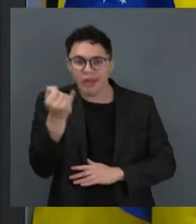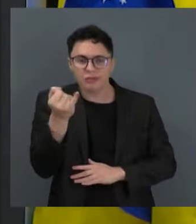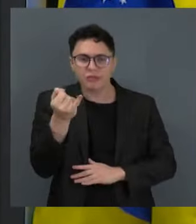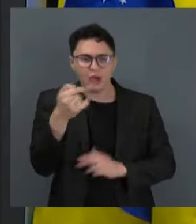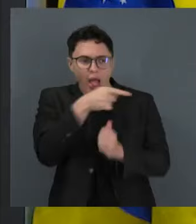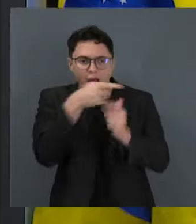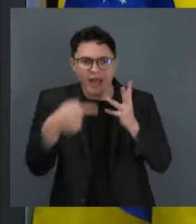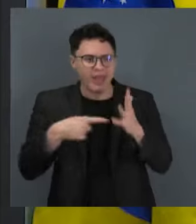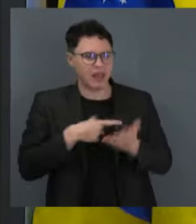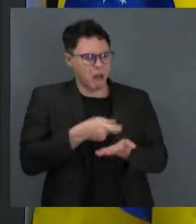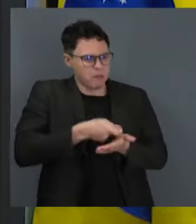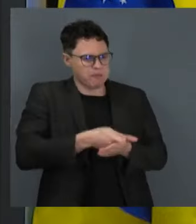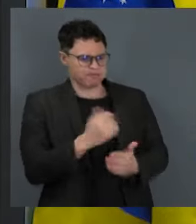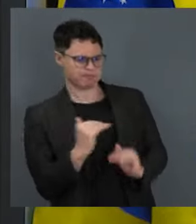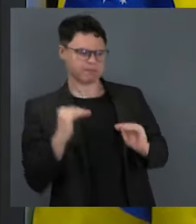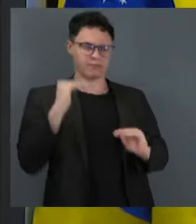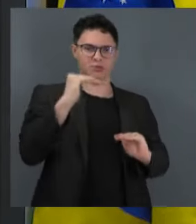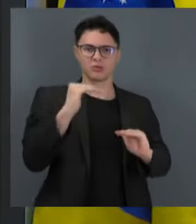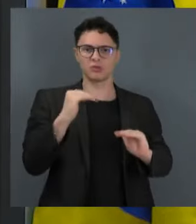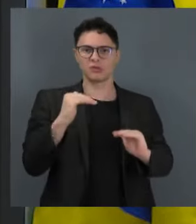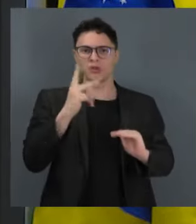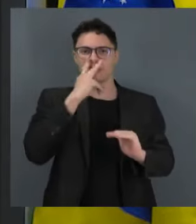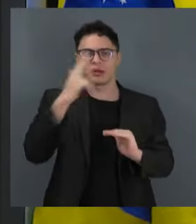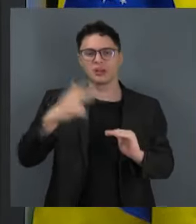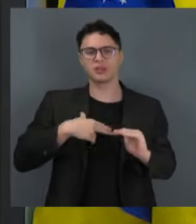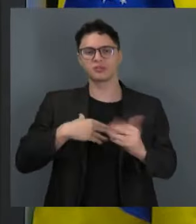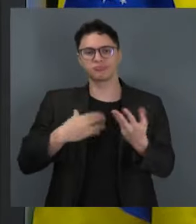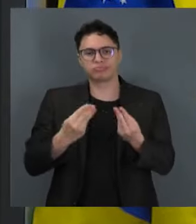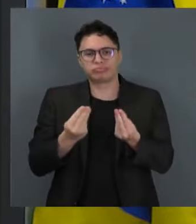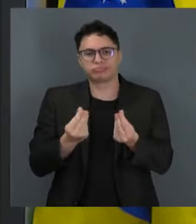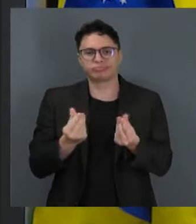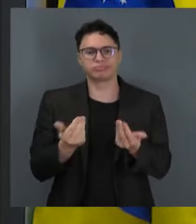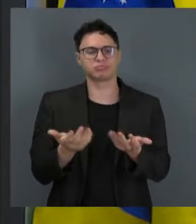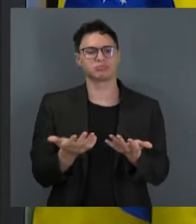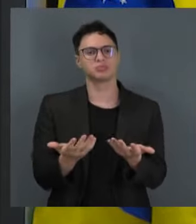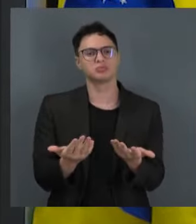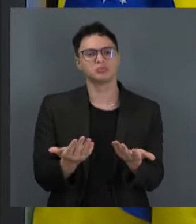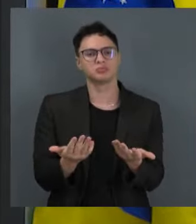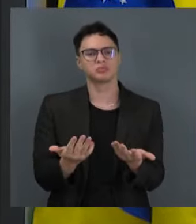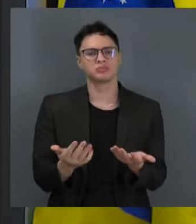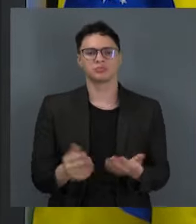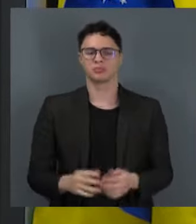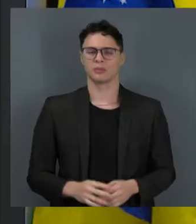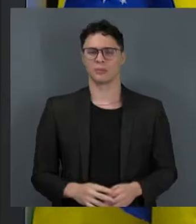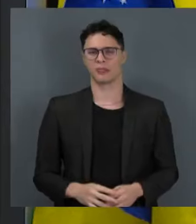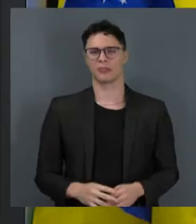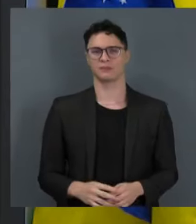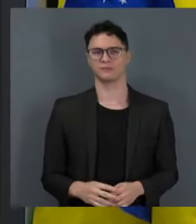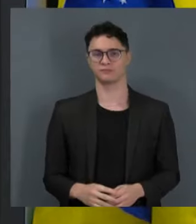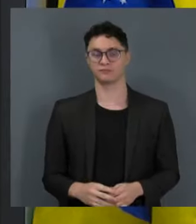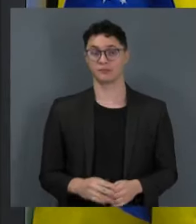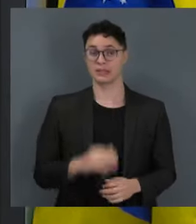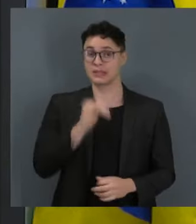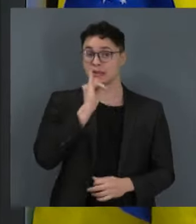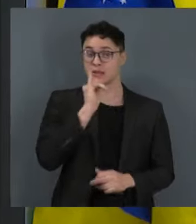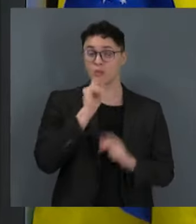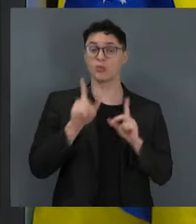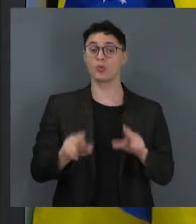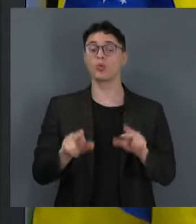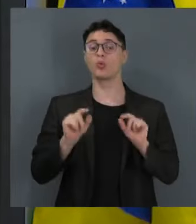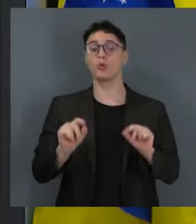prerrogativas nossas e de outras instituições como o caso como o